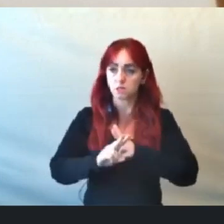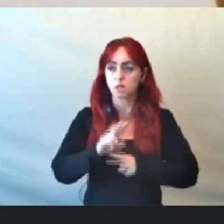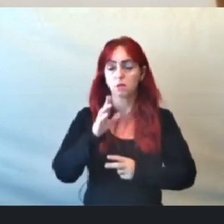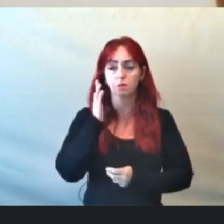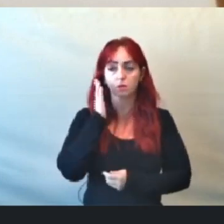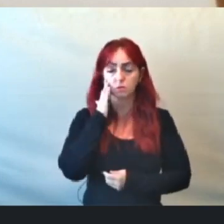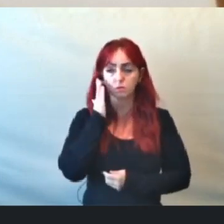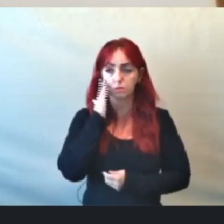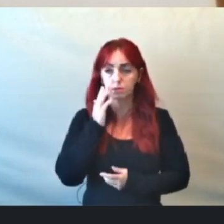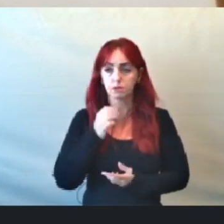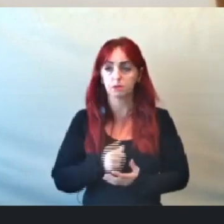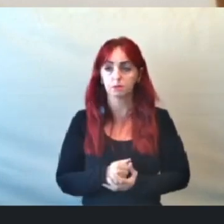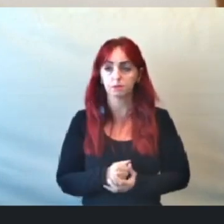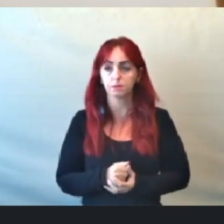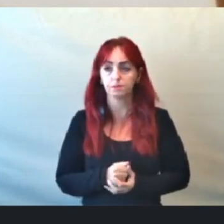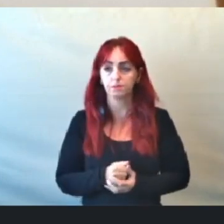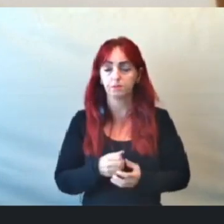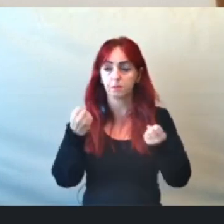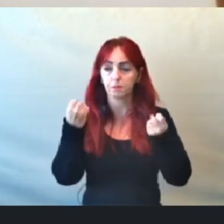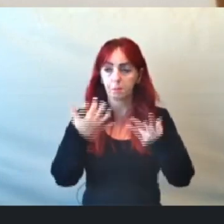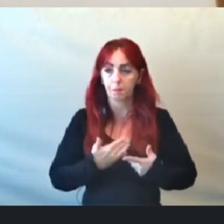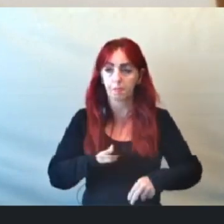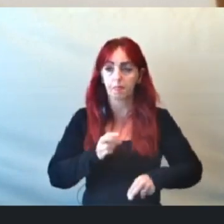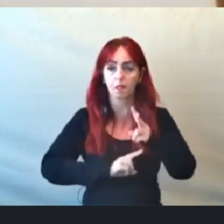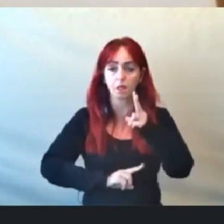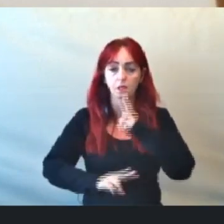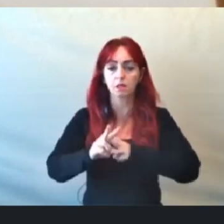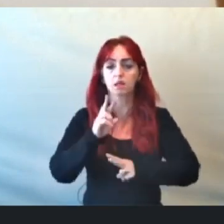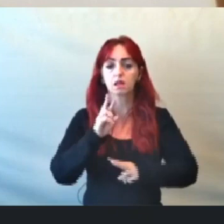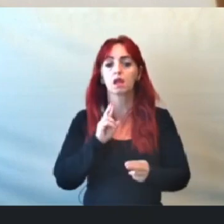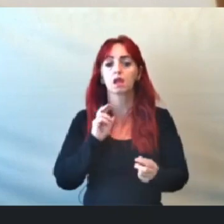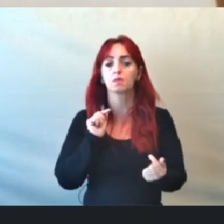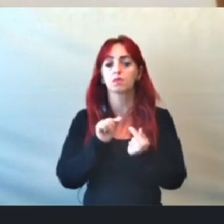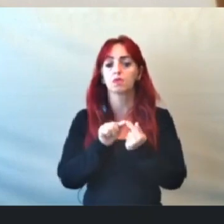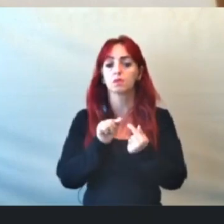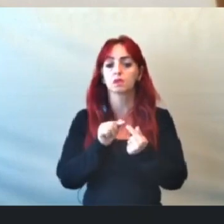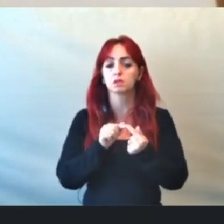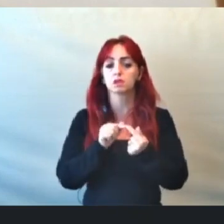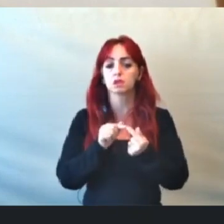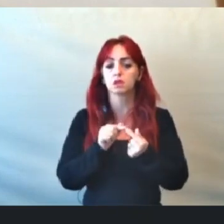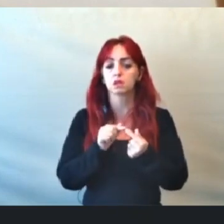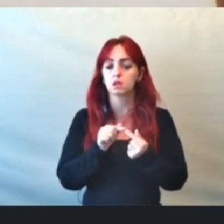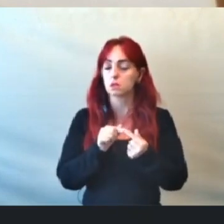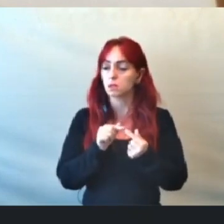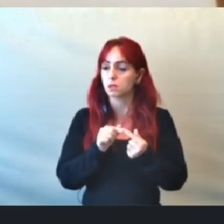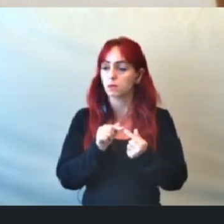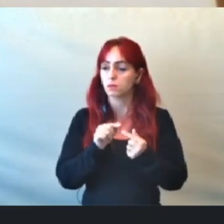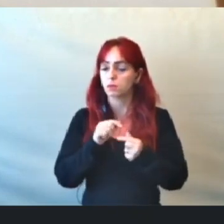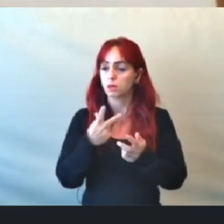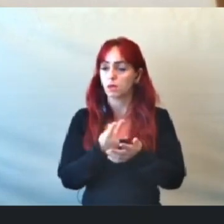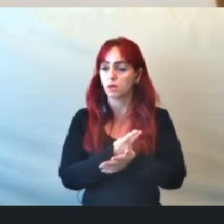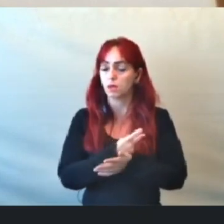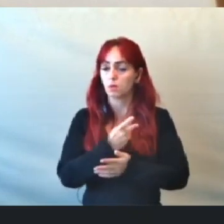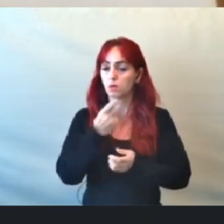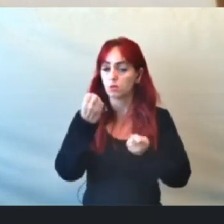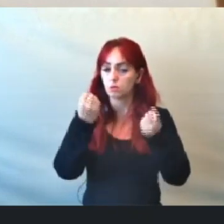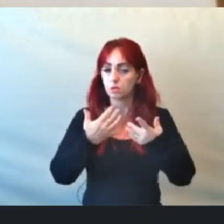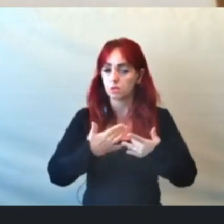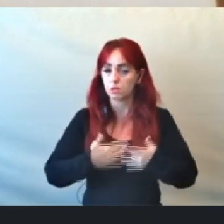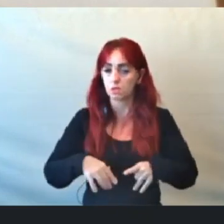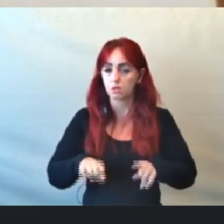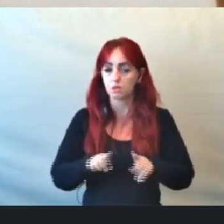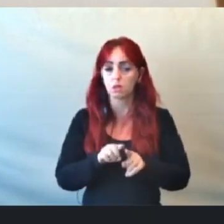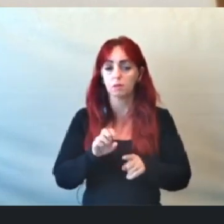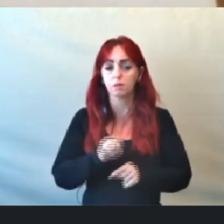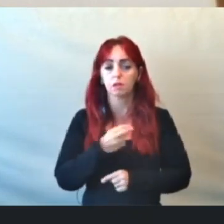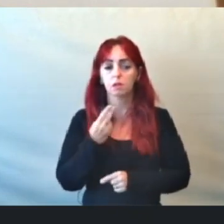explicando sempre as razões da minha ciência sobre o fato ou as circunstâncias pelas quais